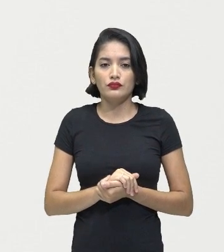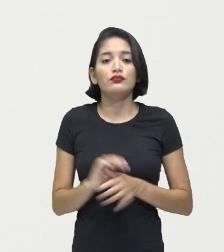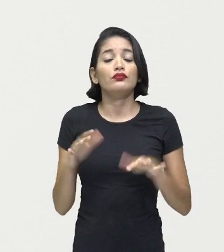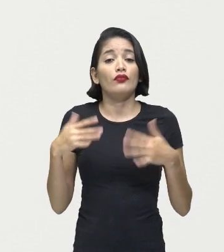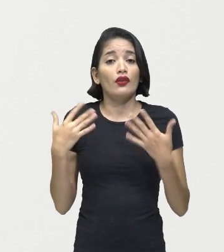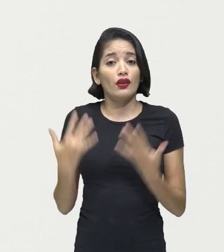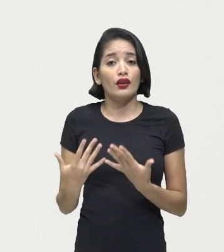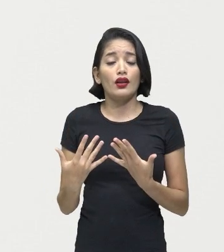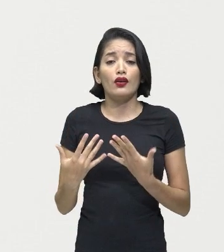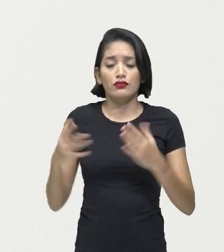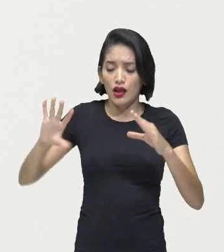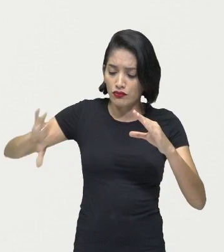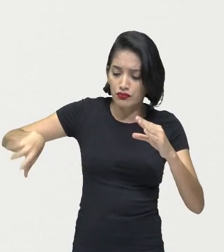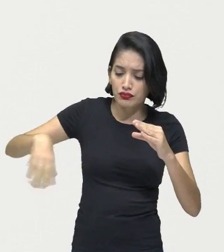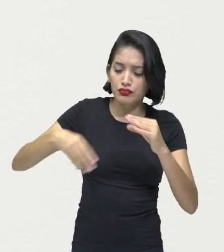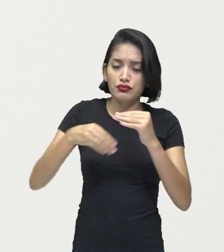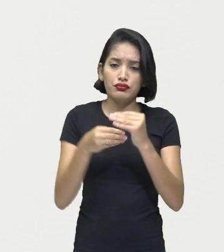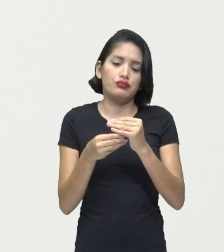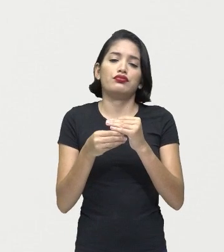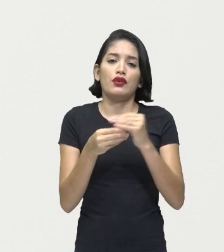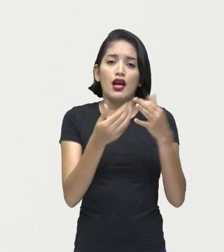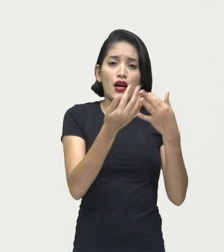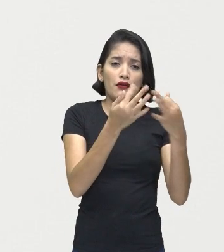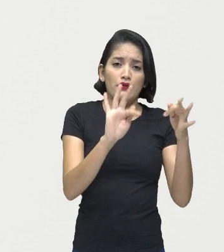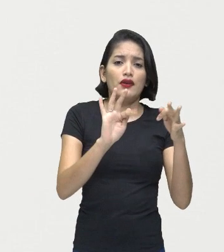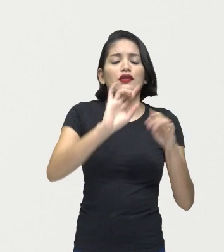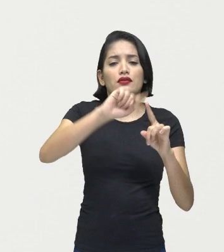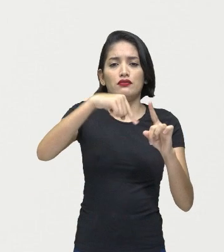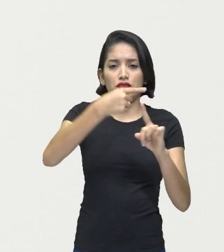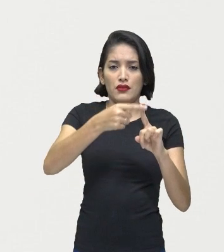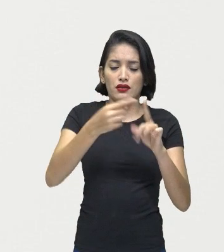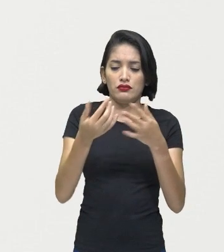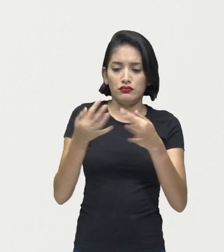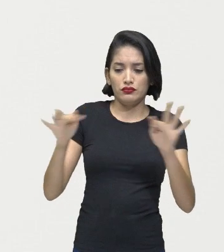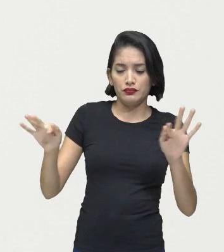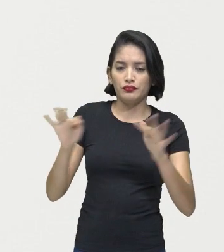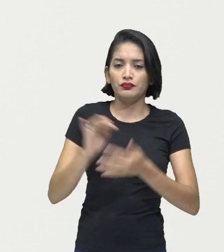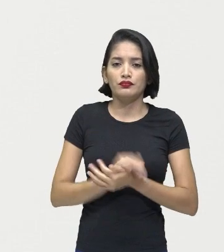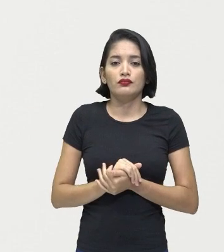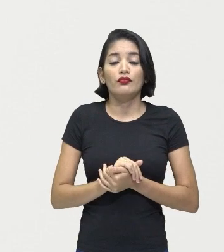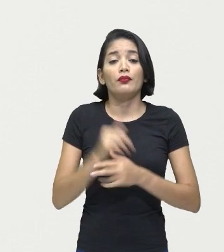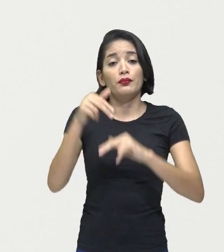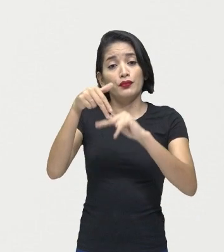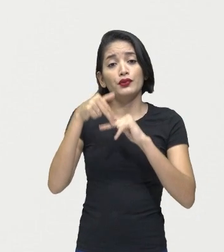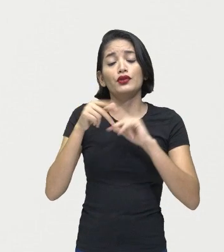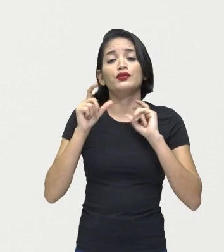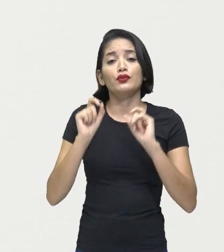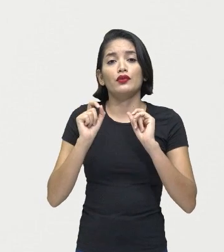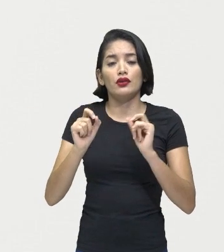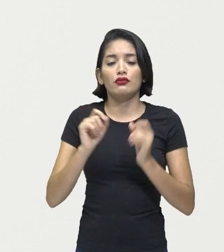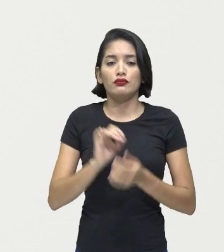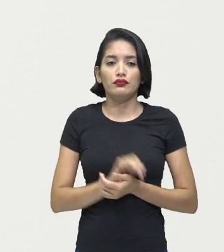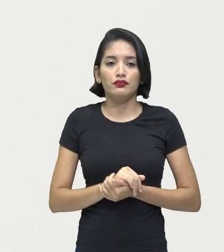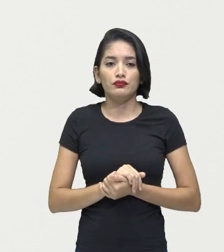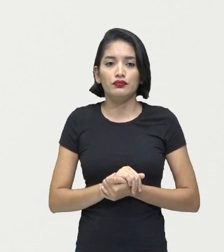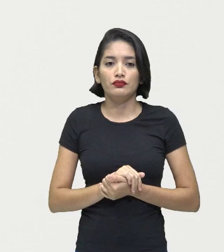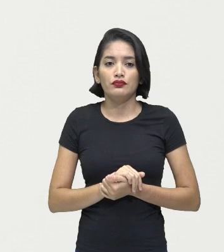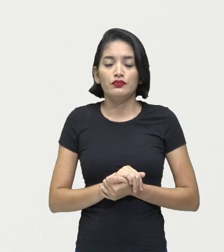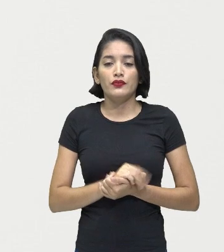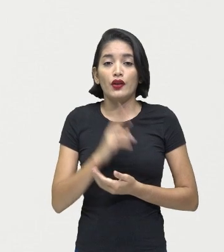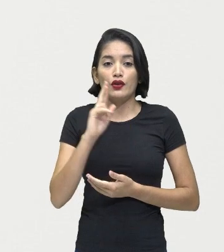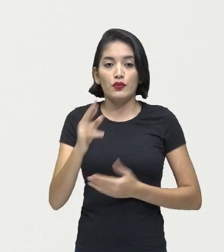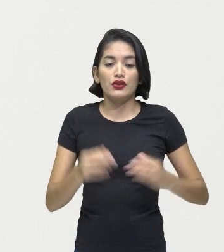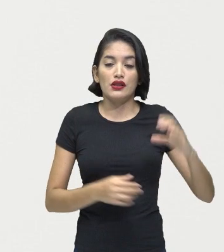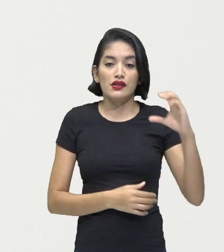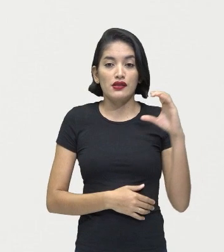ela está adicionando uma oração a mais ao período, né, então, portanto, eu vou ter o quê?